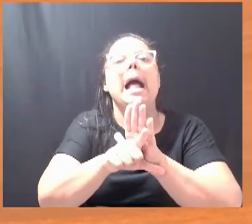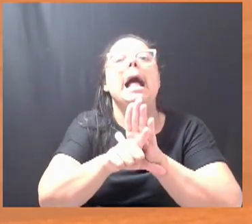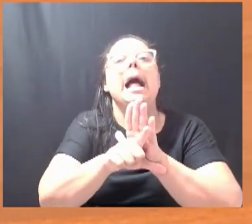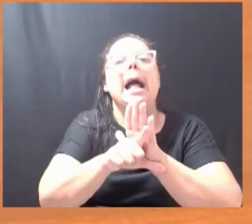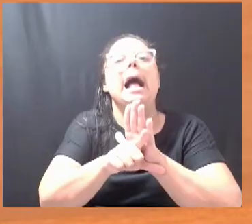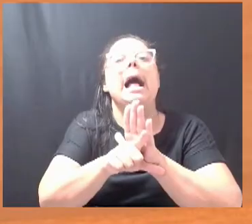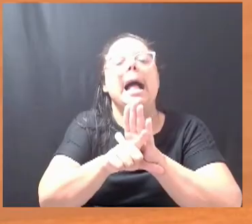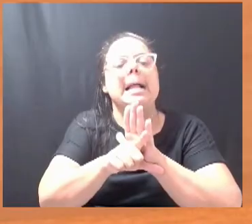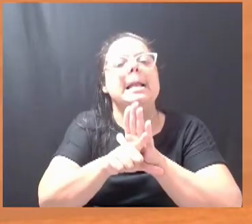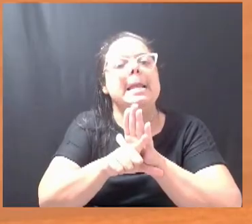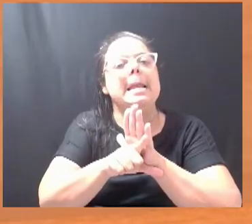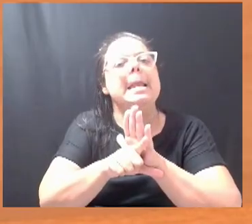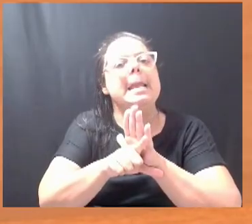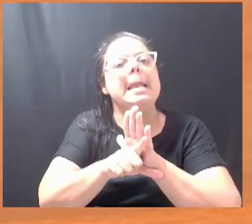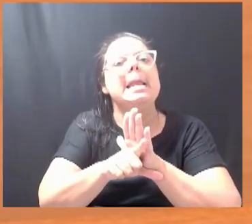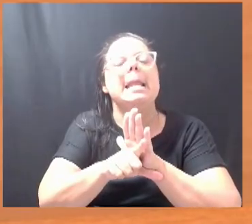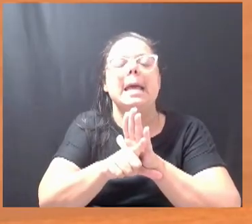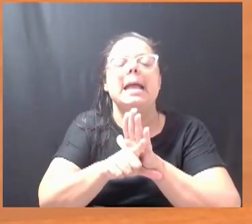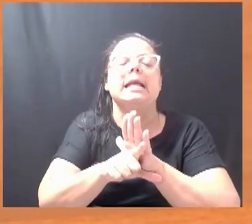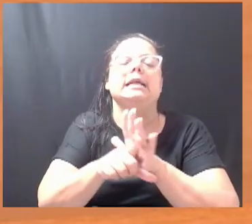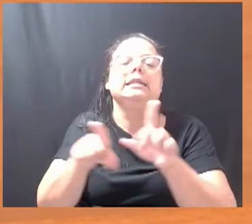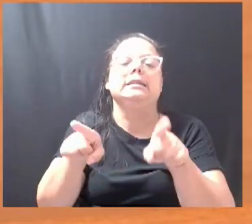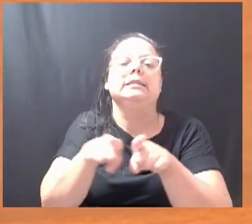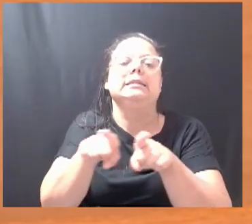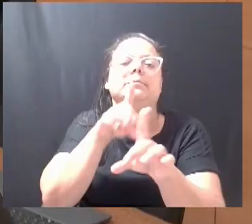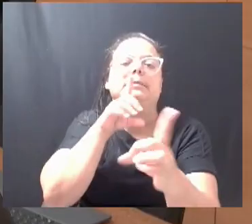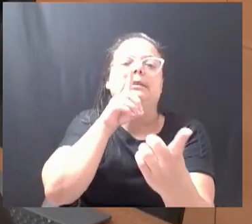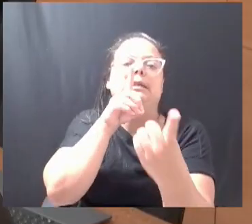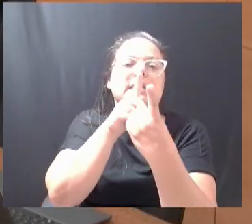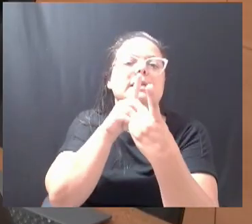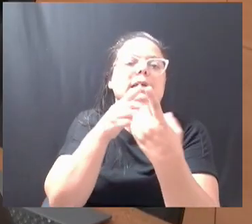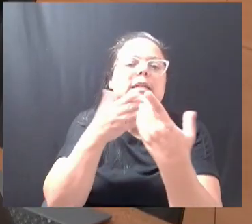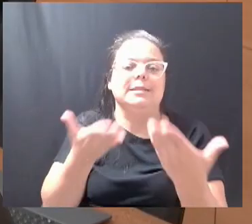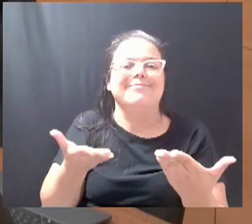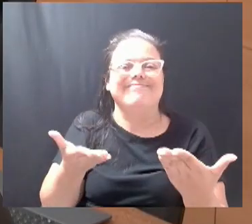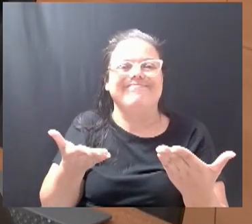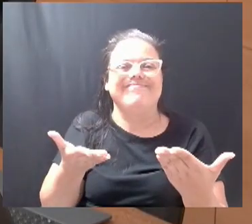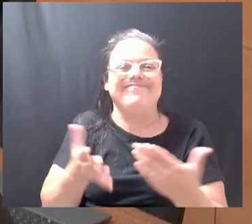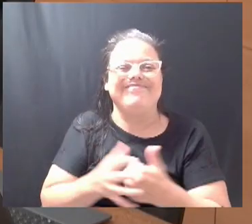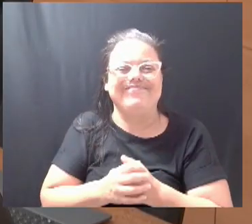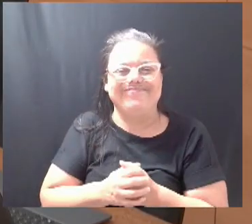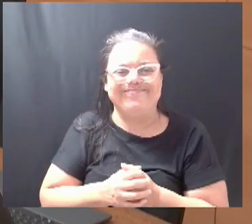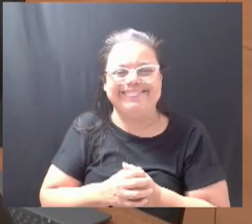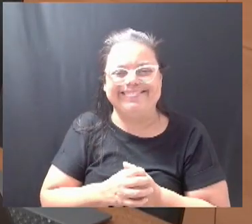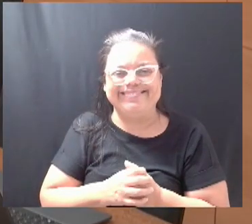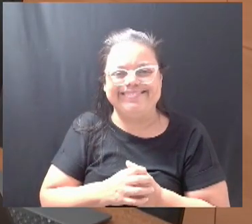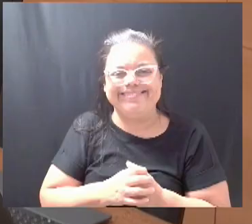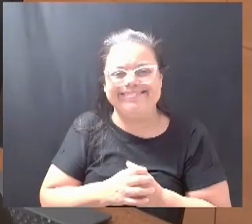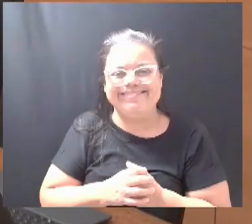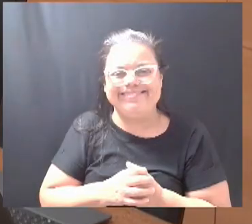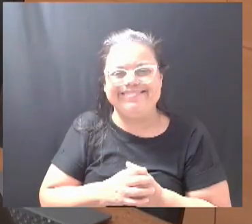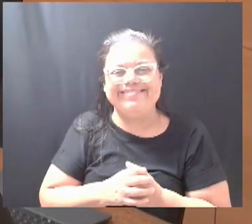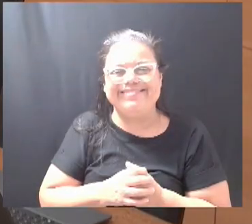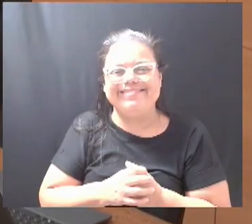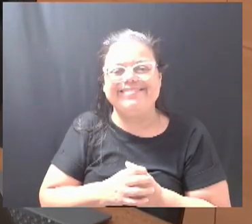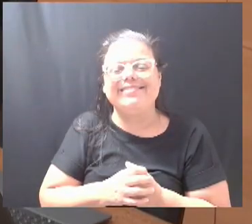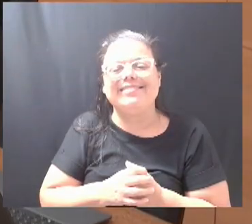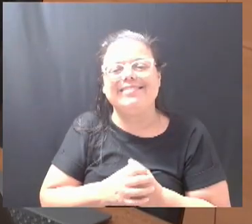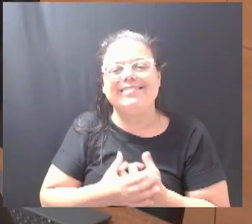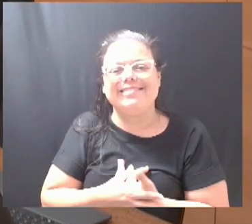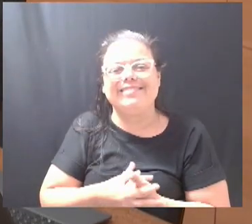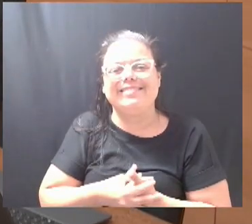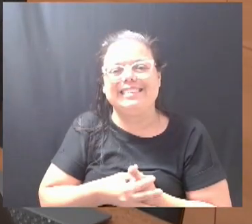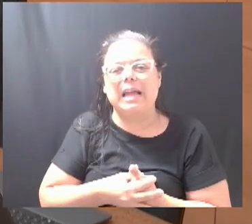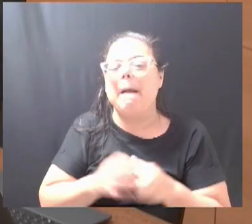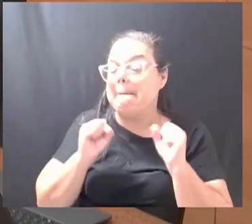poder atender essa demanda. Já que aprovaram a nossa lei, a gente vai até o fim. Tá bom? Pode ser assim?